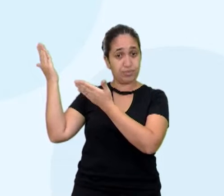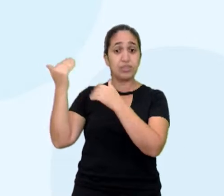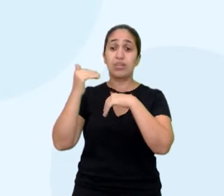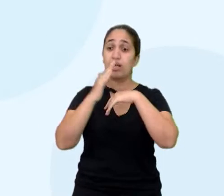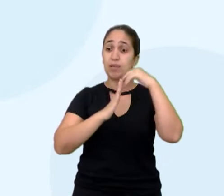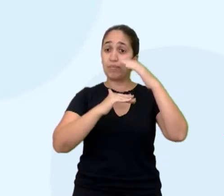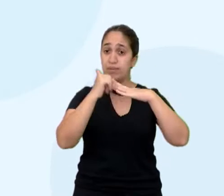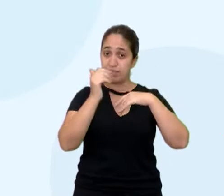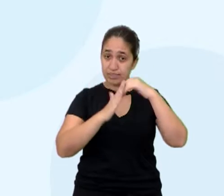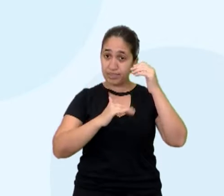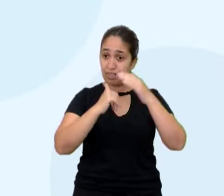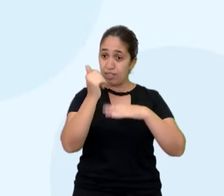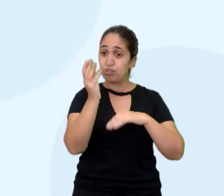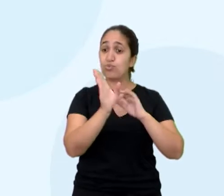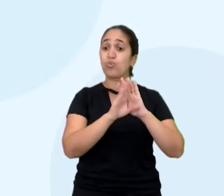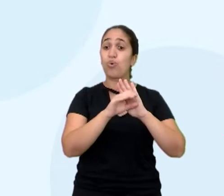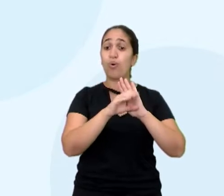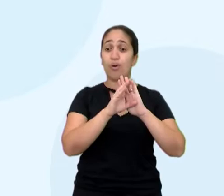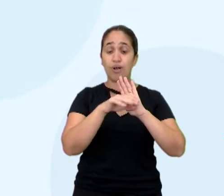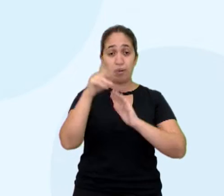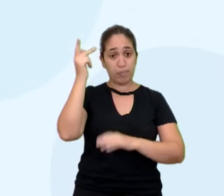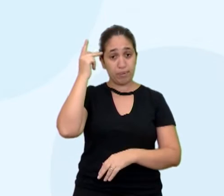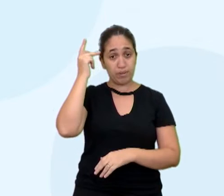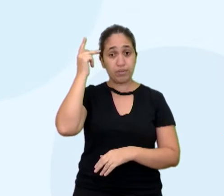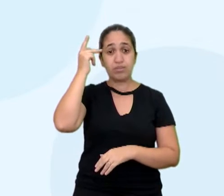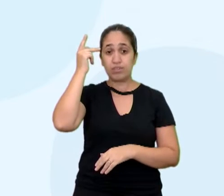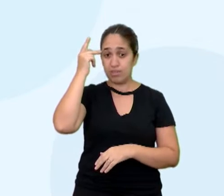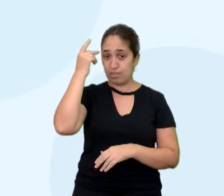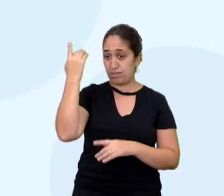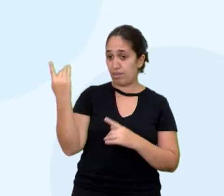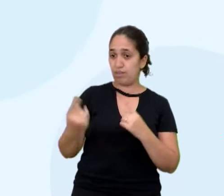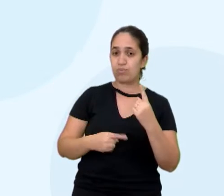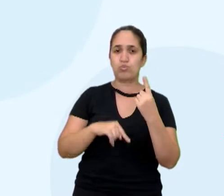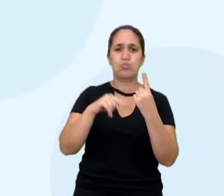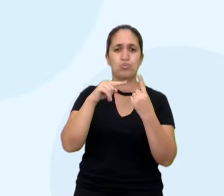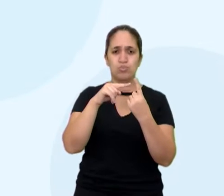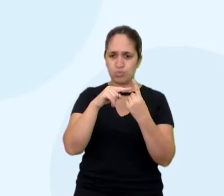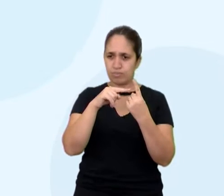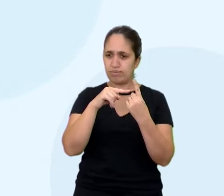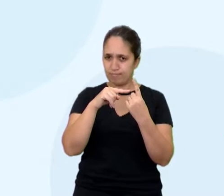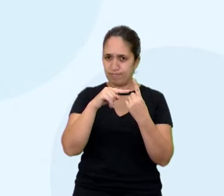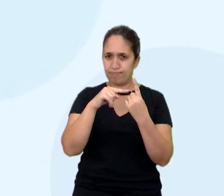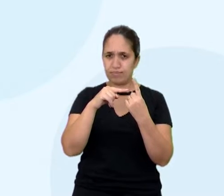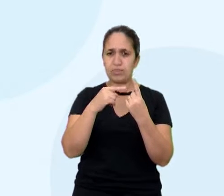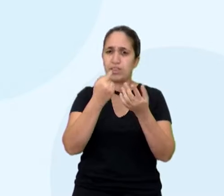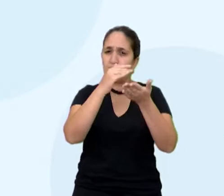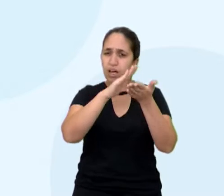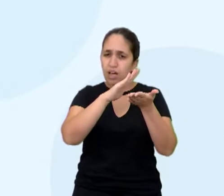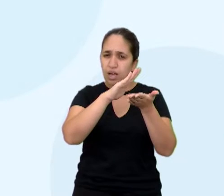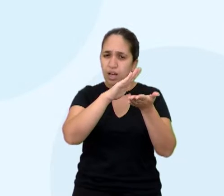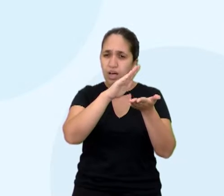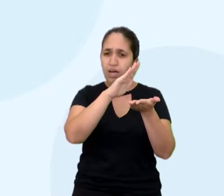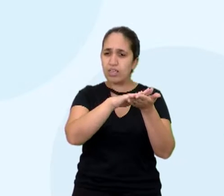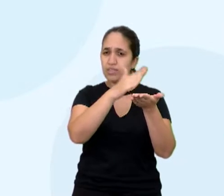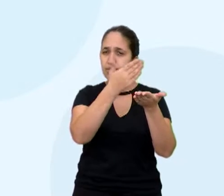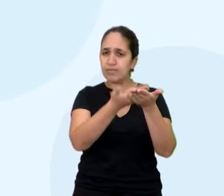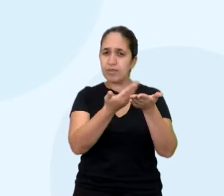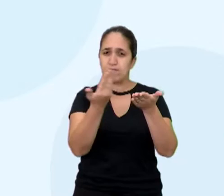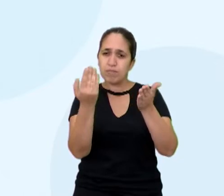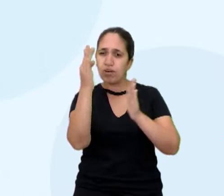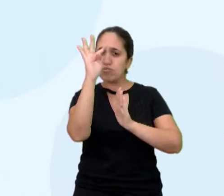do currículo paulista. Na verdade, a gente vai trabalhar uma, dessas habilidades, que é a interpretação de textos de